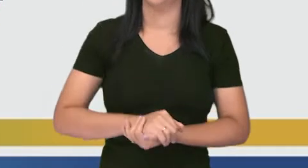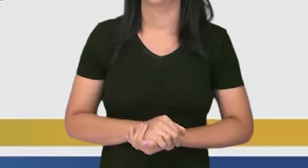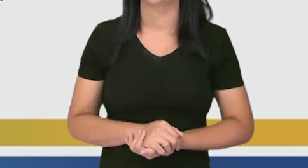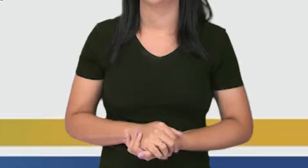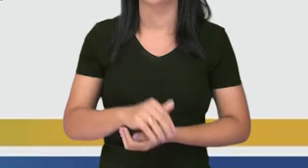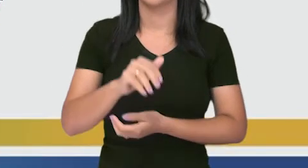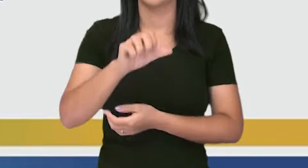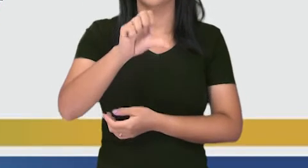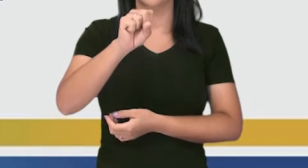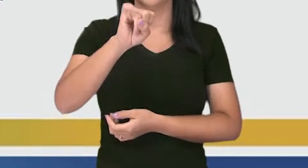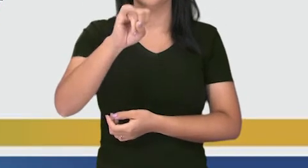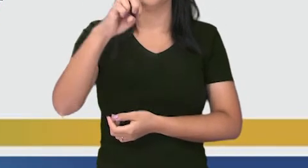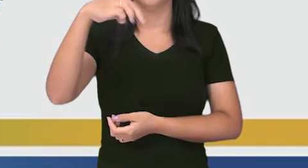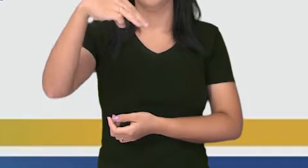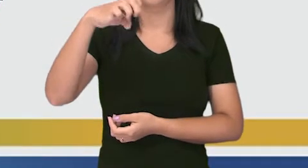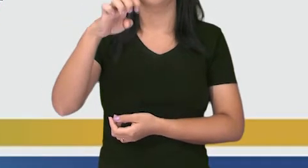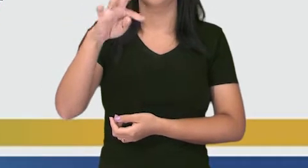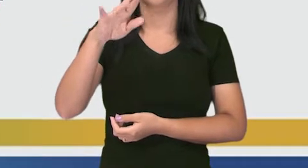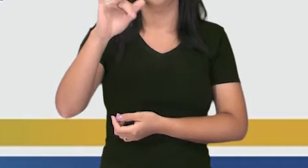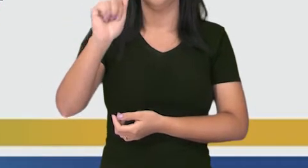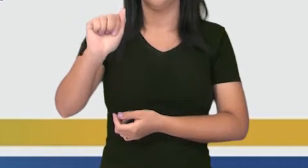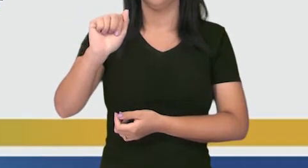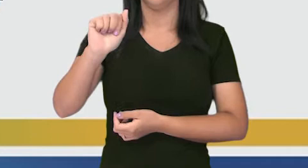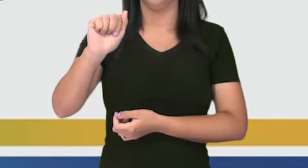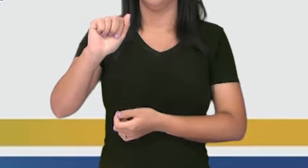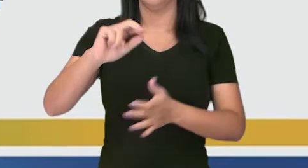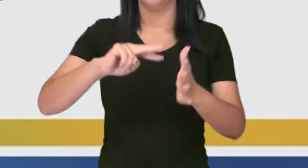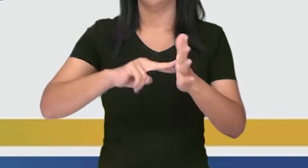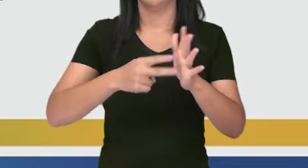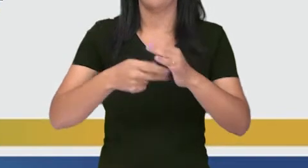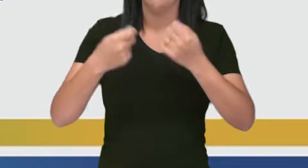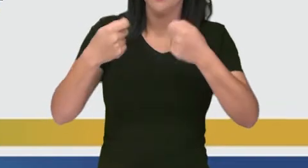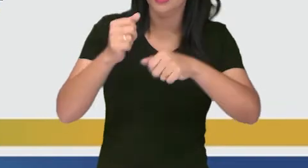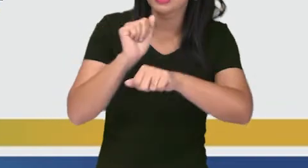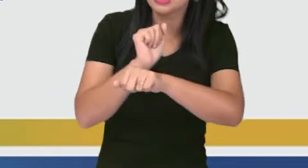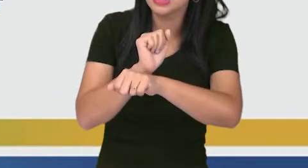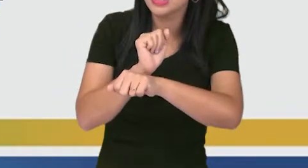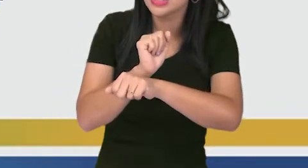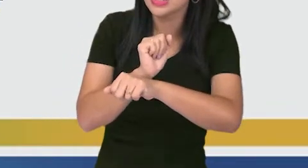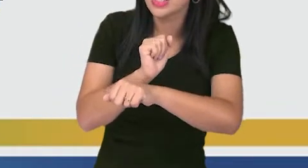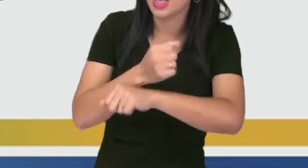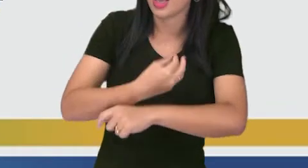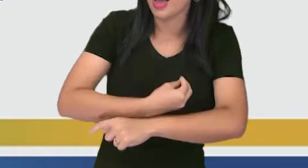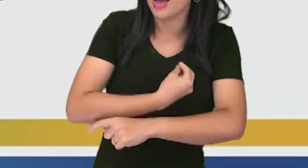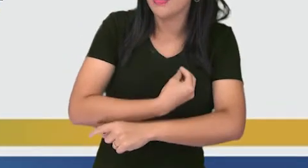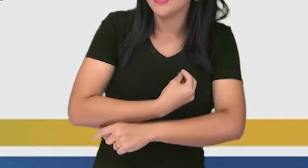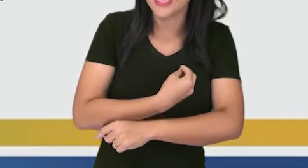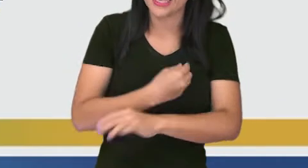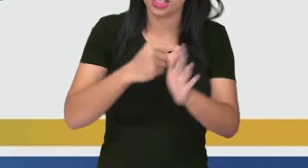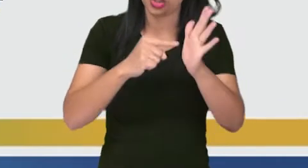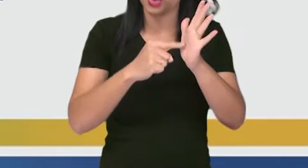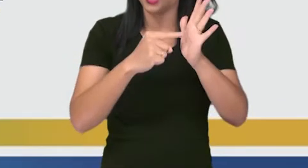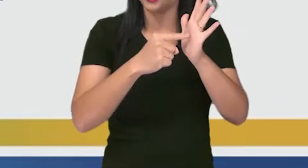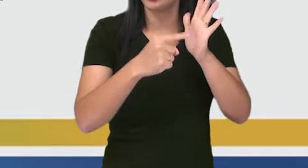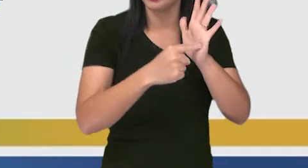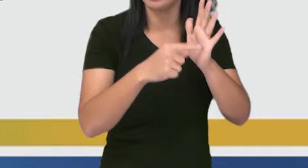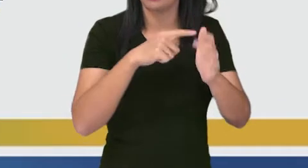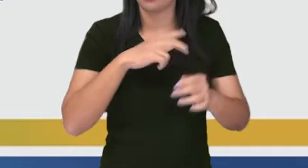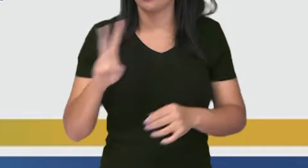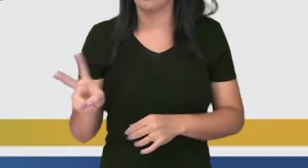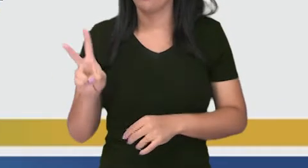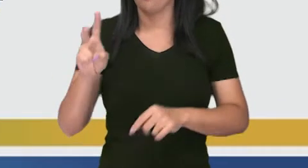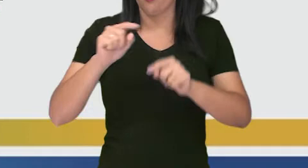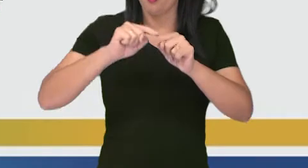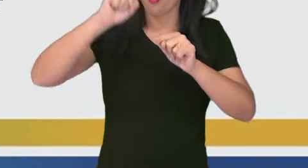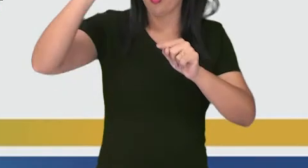assimetria Será que devemos esperar a mesma frequência de ponto com o